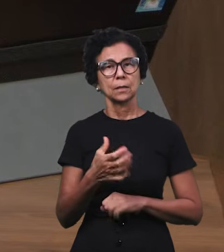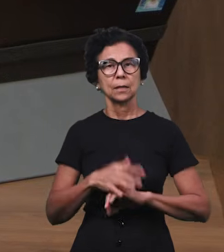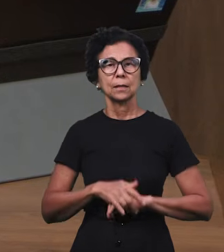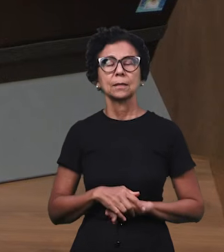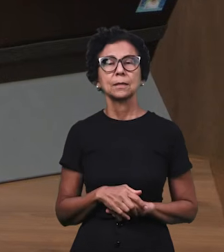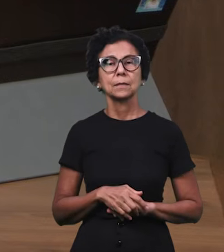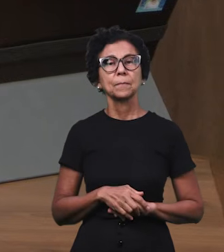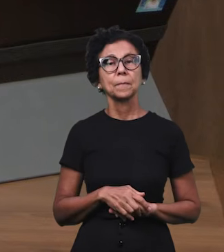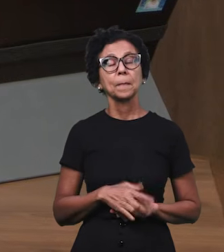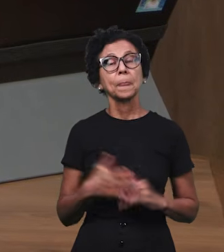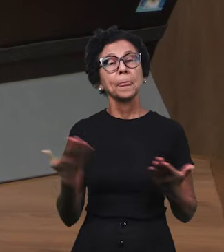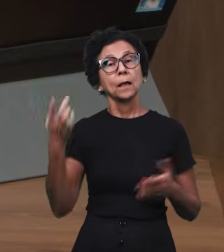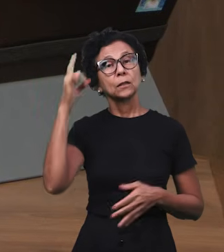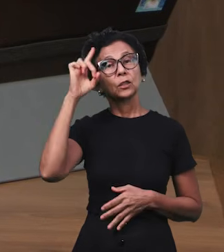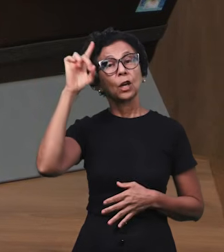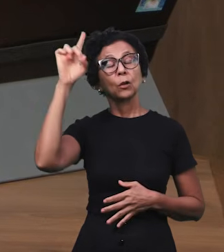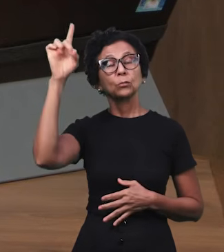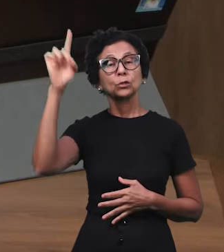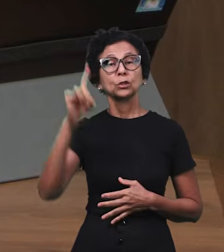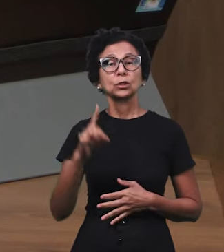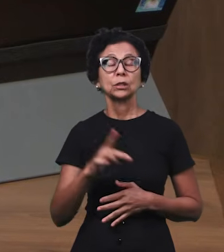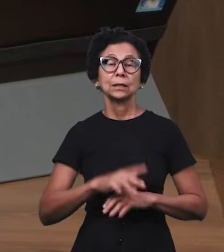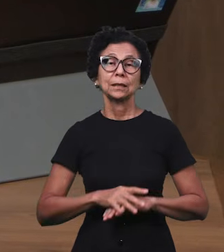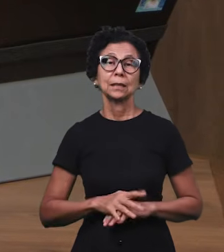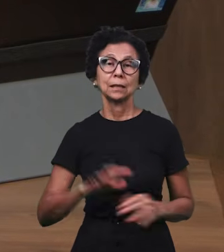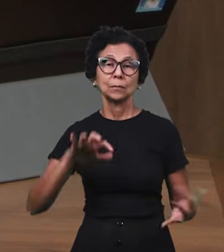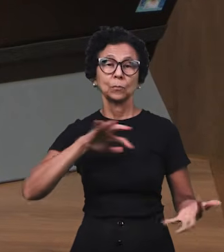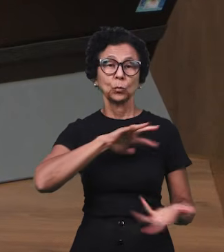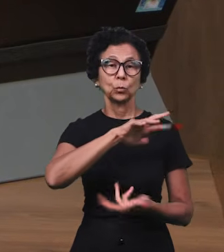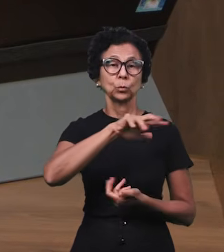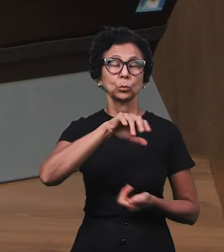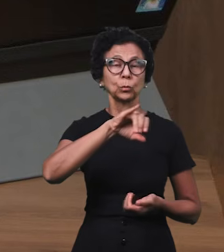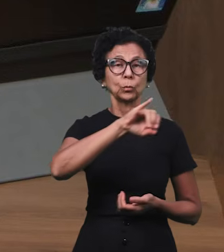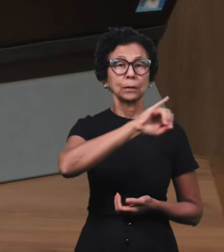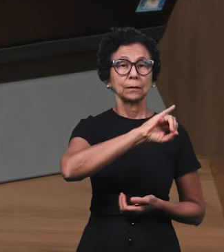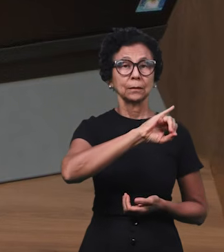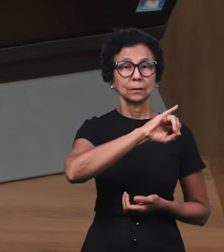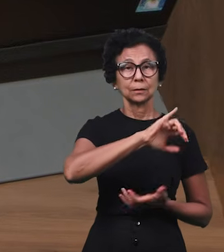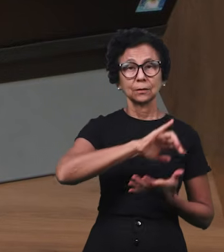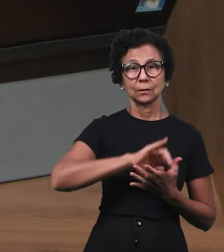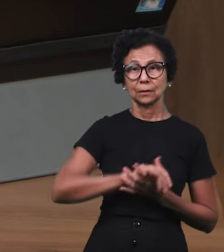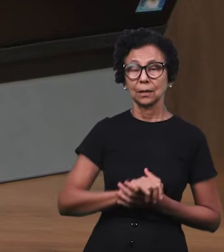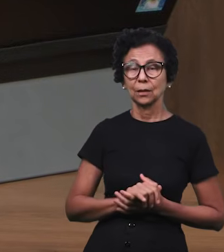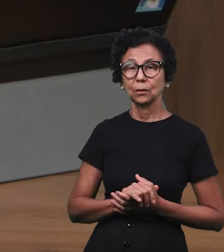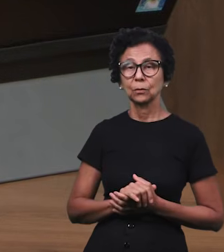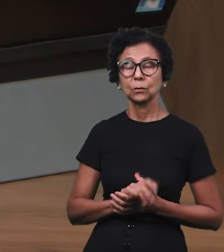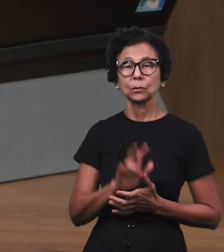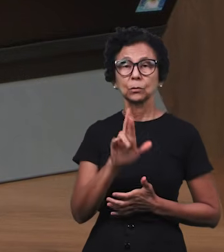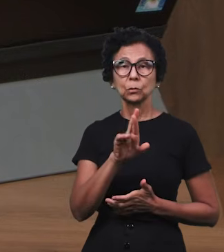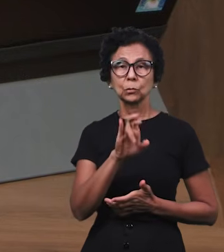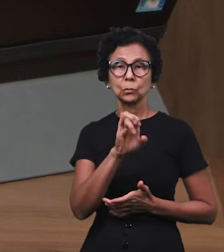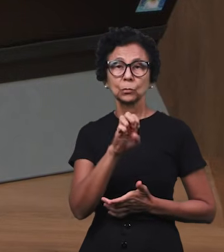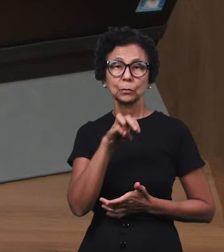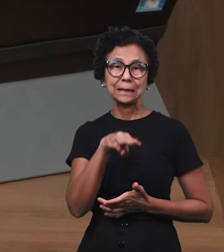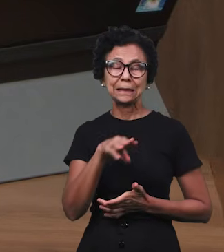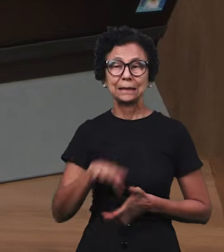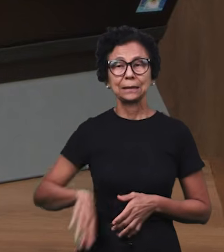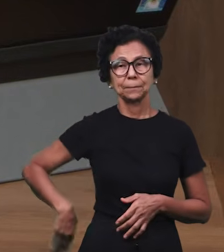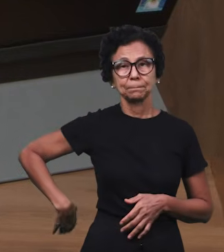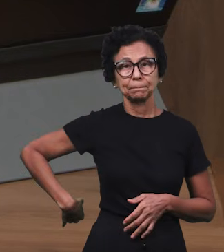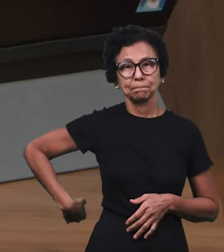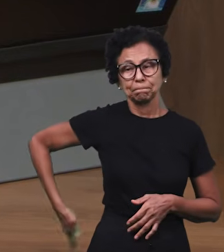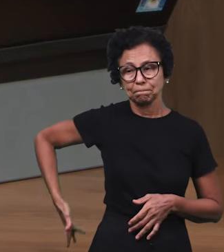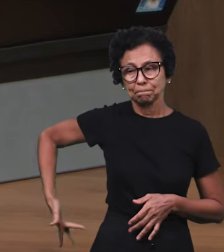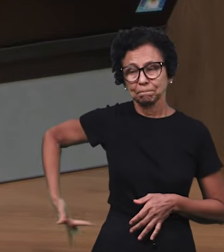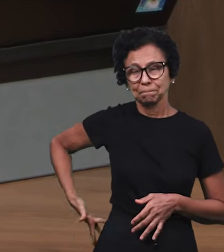Rim. E para falar sobre essa doença e falar sobre a doença renal crônica de forma mais específica,